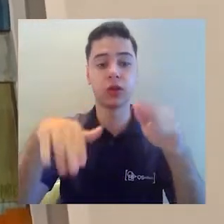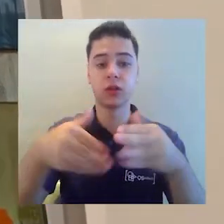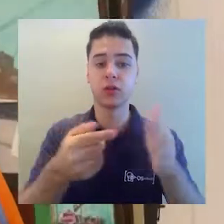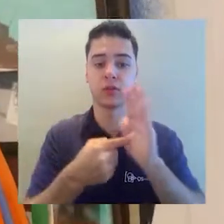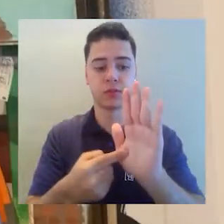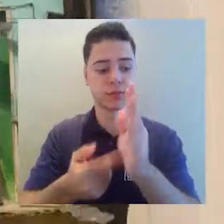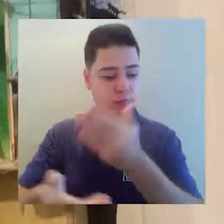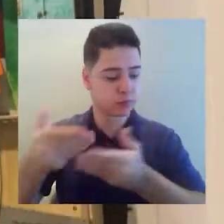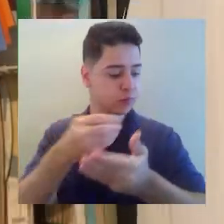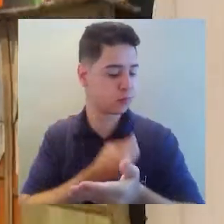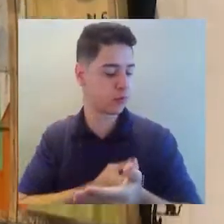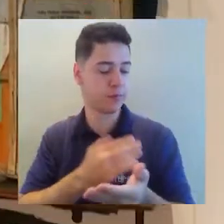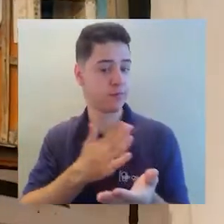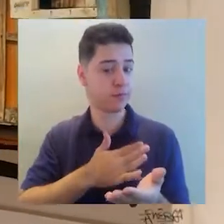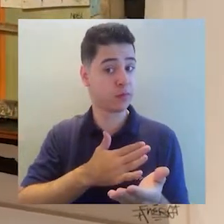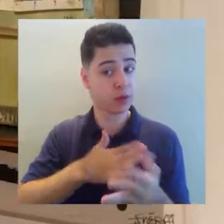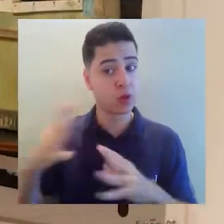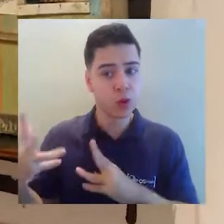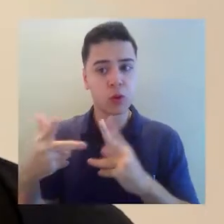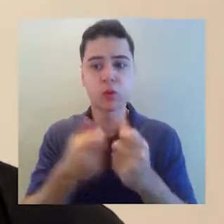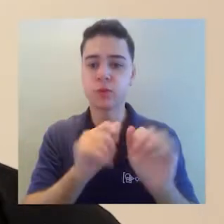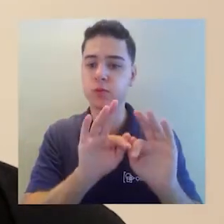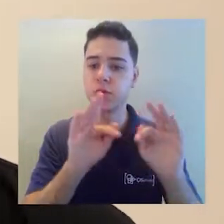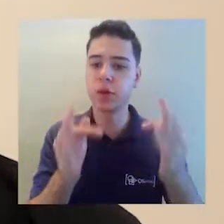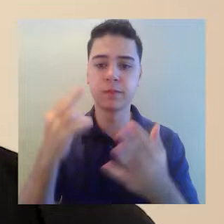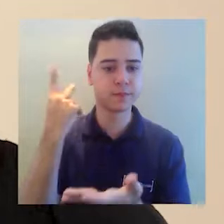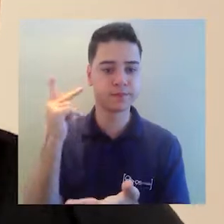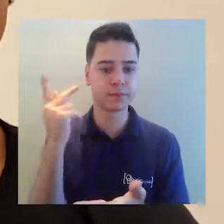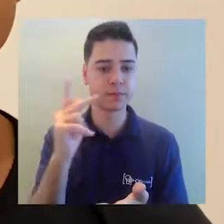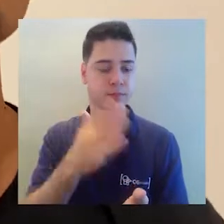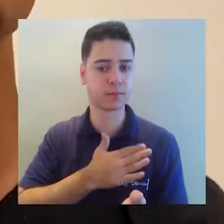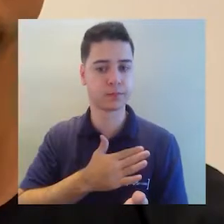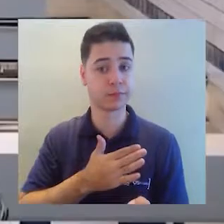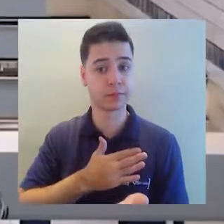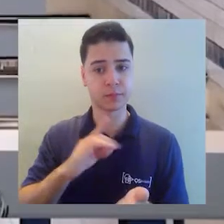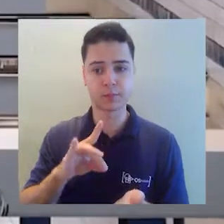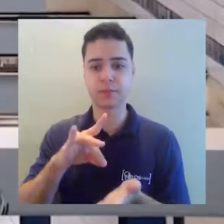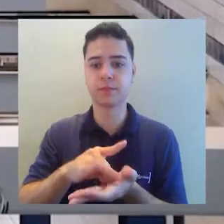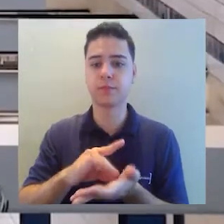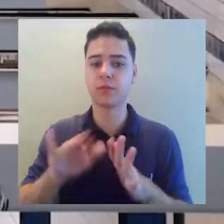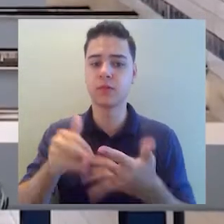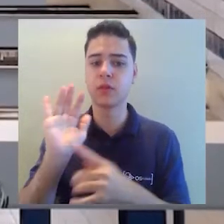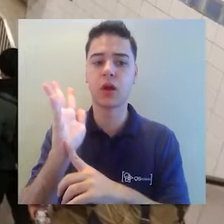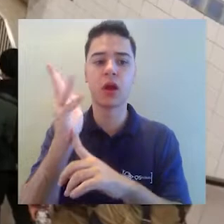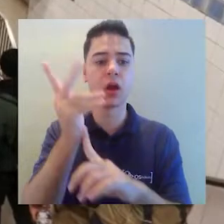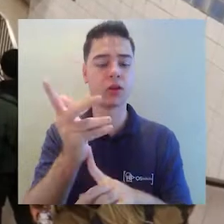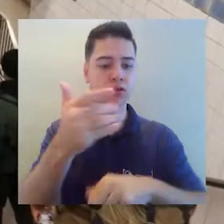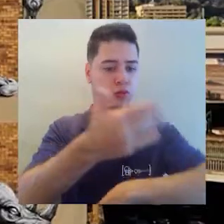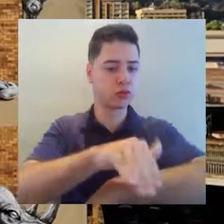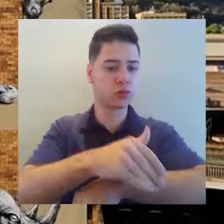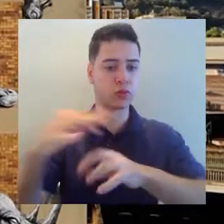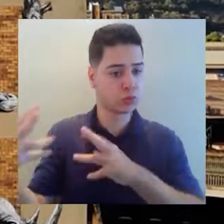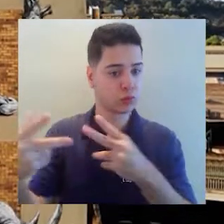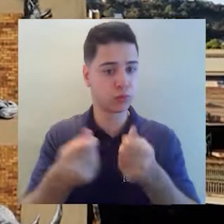muito sobre a minha vida, fala muito sobre as minhas vivências, sobre a minha família, sobre a minha história mesmo, né? Arte de rua